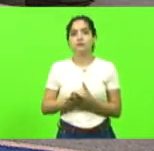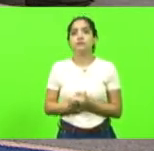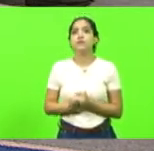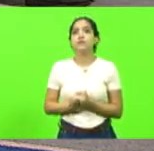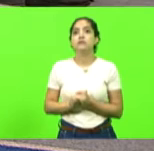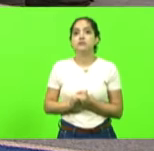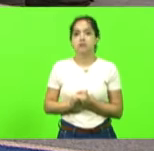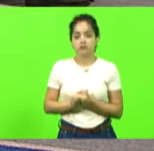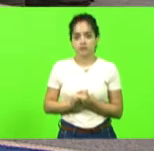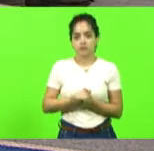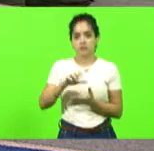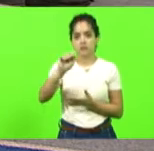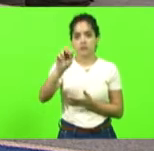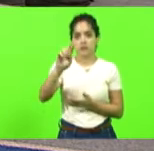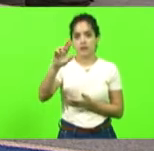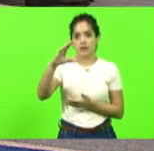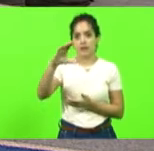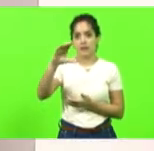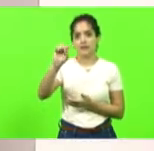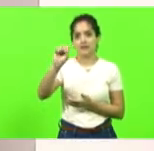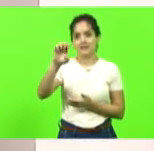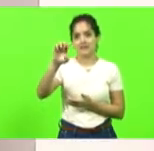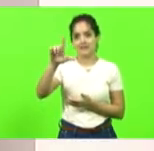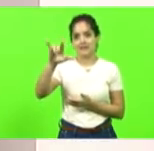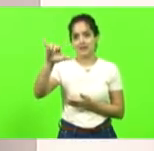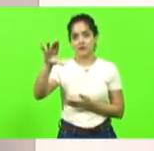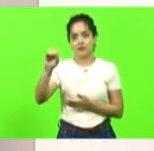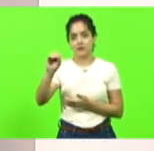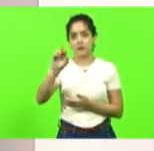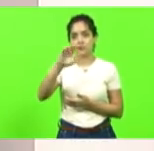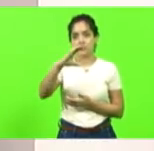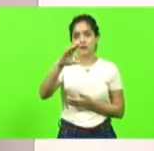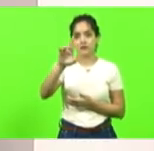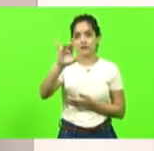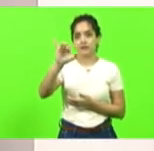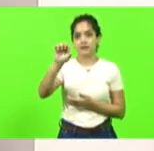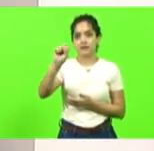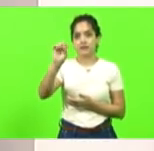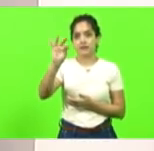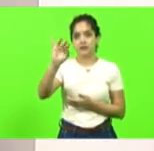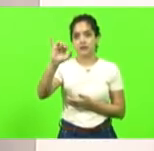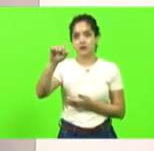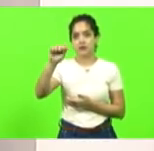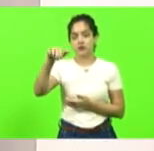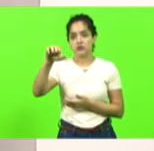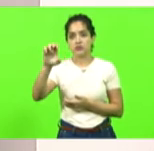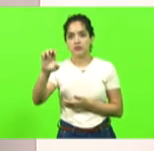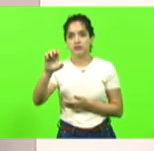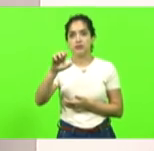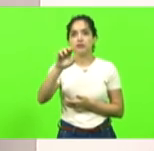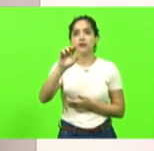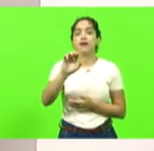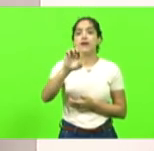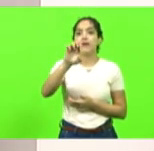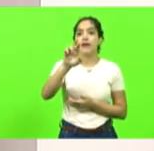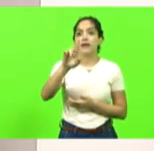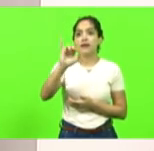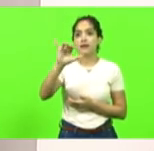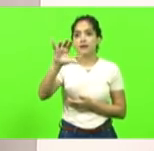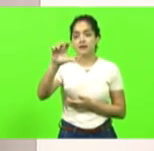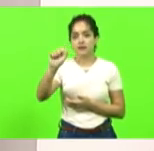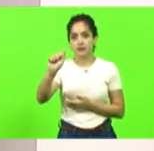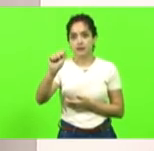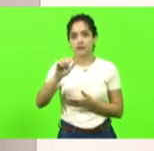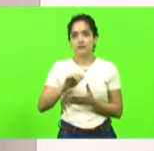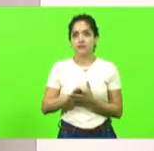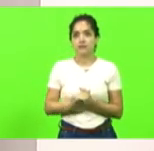senhor Arcélio Mosman, senhora Cristiane Macali, senhora Érica Fernanda dos Santos,